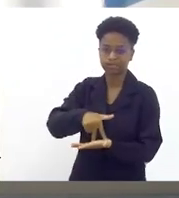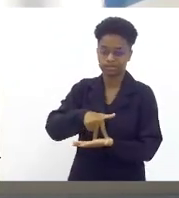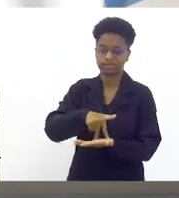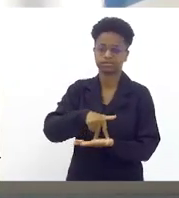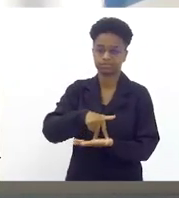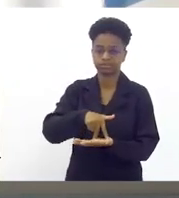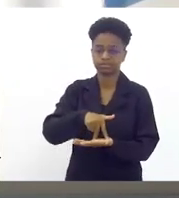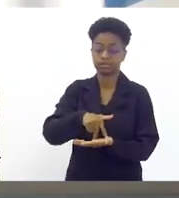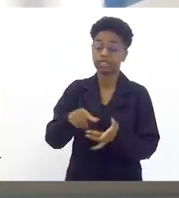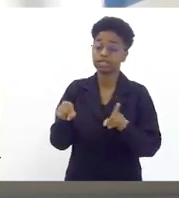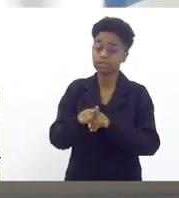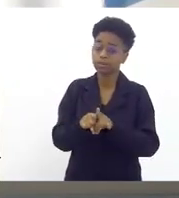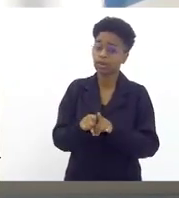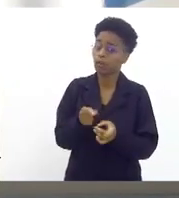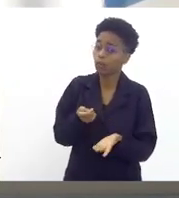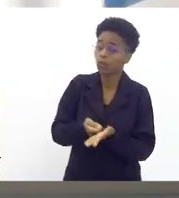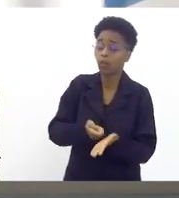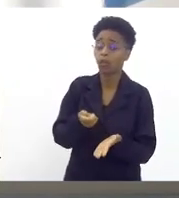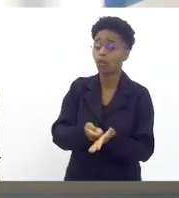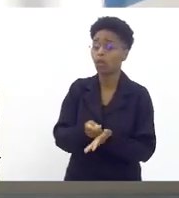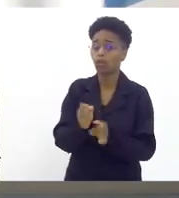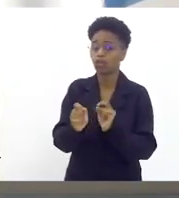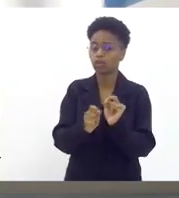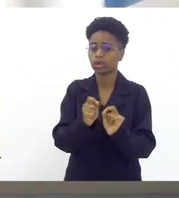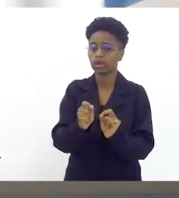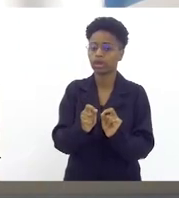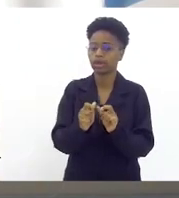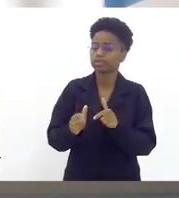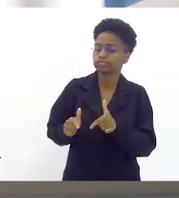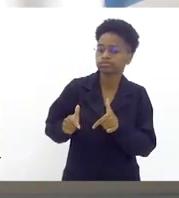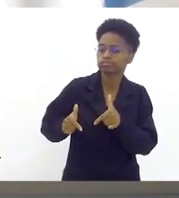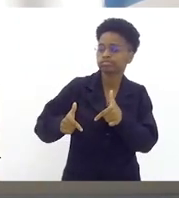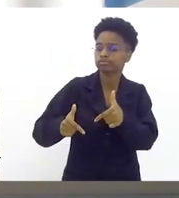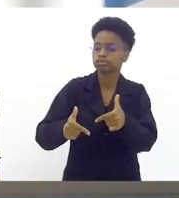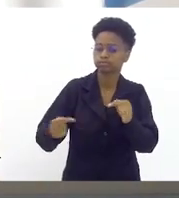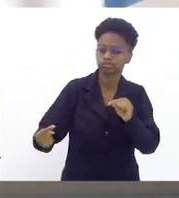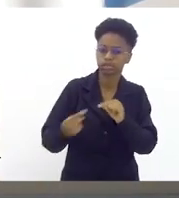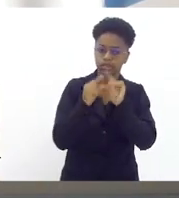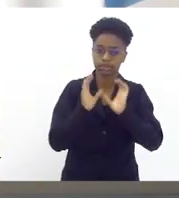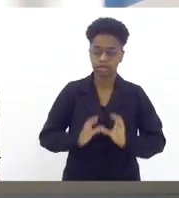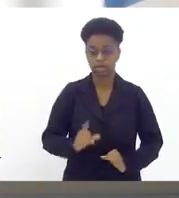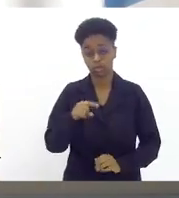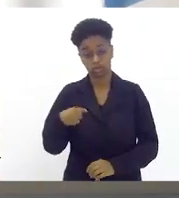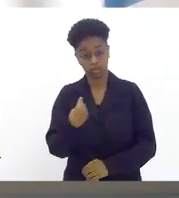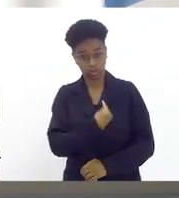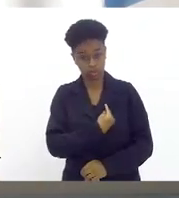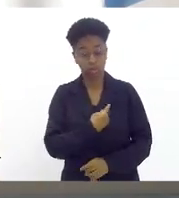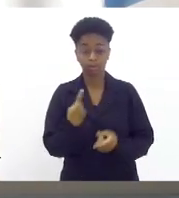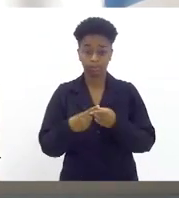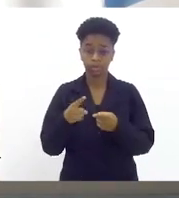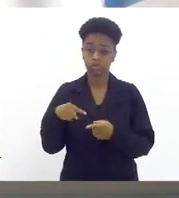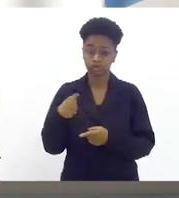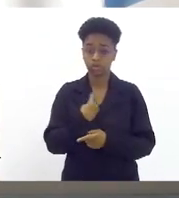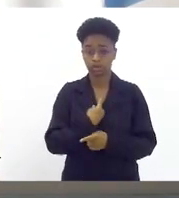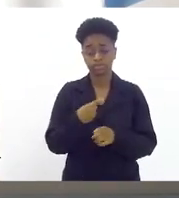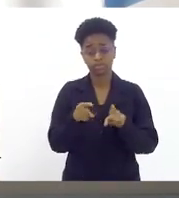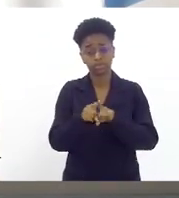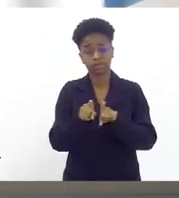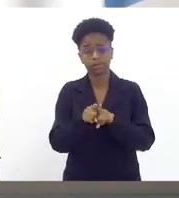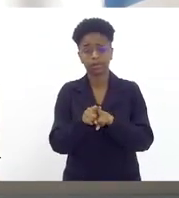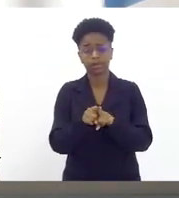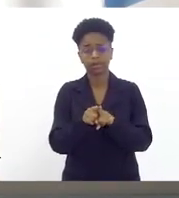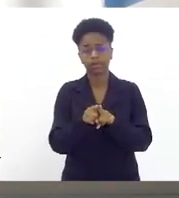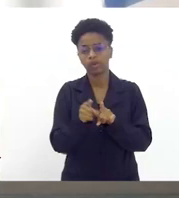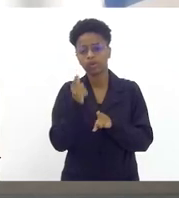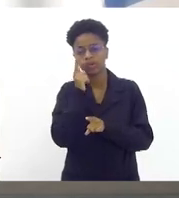que impõem uma agenda de cidadania para nós, a partir da qual nós colhemos, inclusive, a